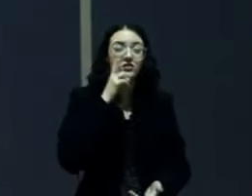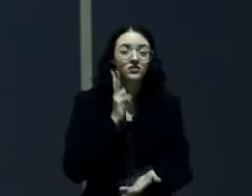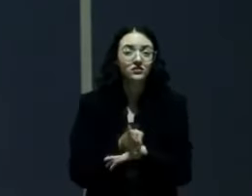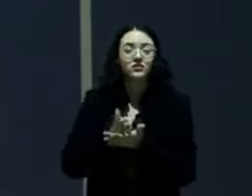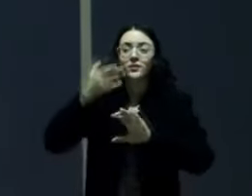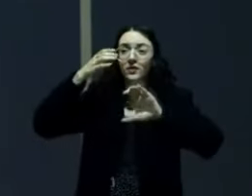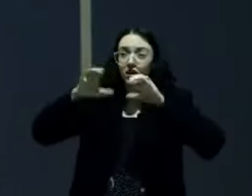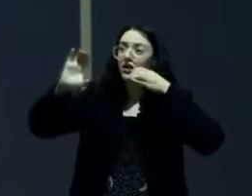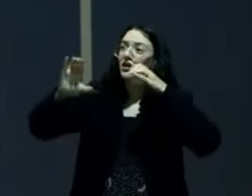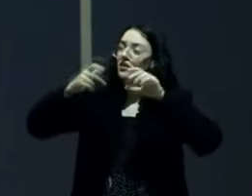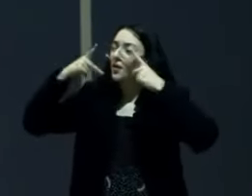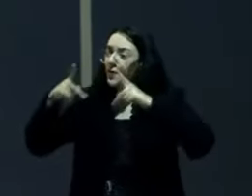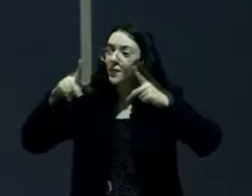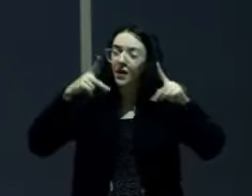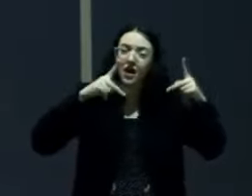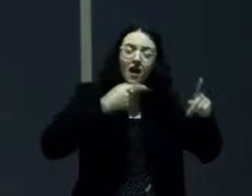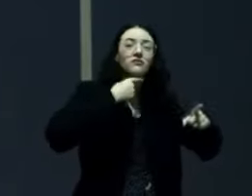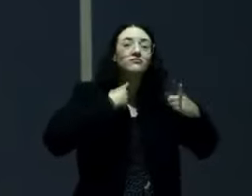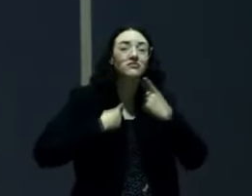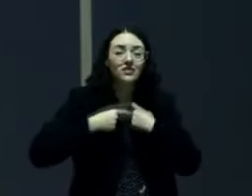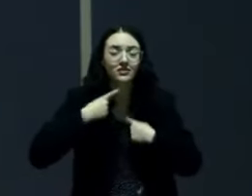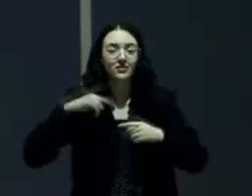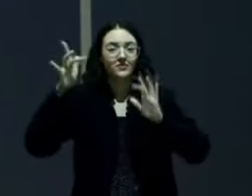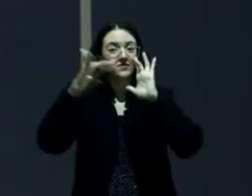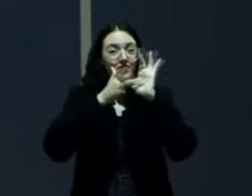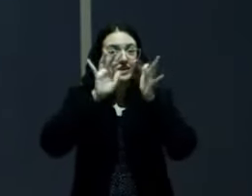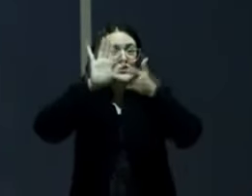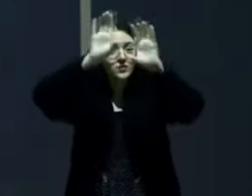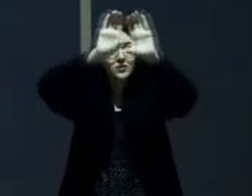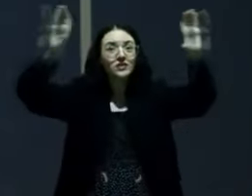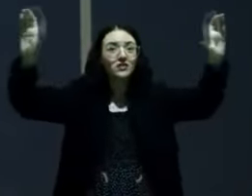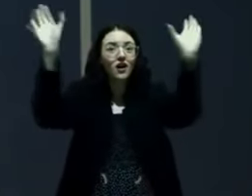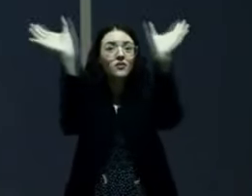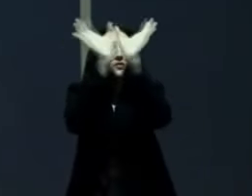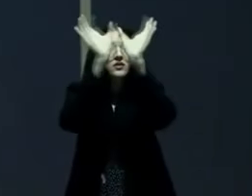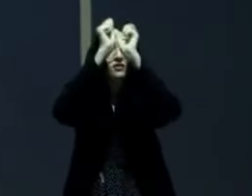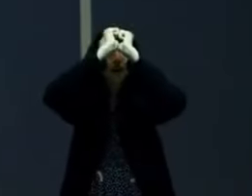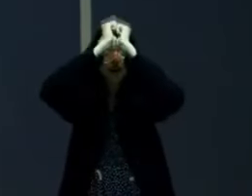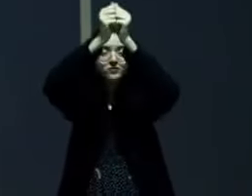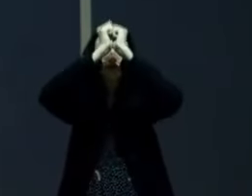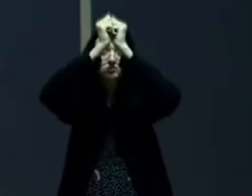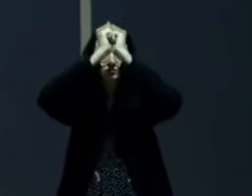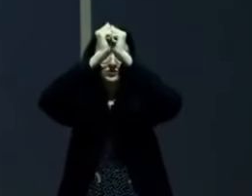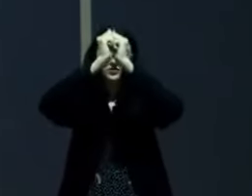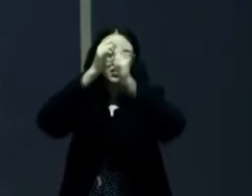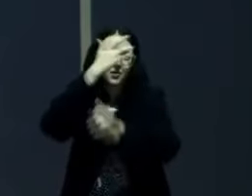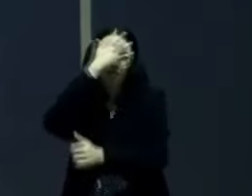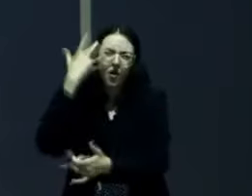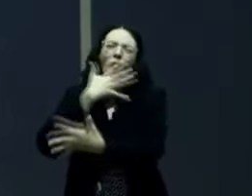e almejamos, isso vai acontecer. Jesus vai estar lá, vai ter muita gente.